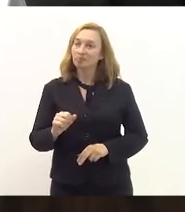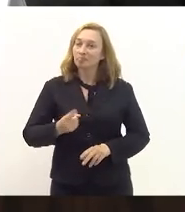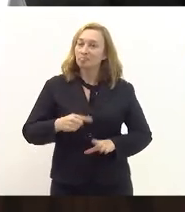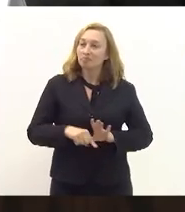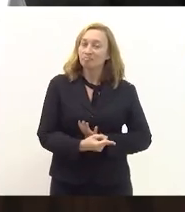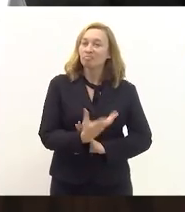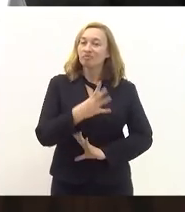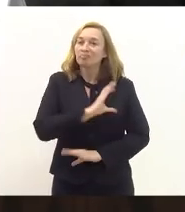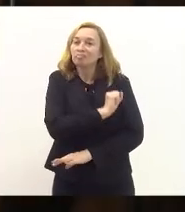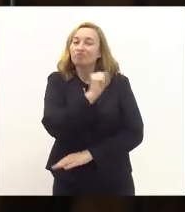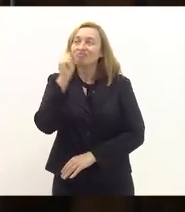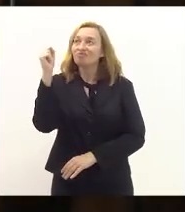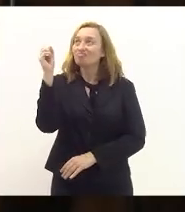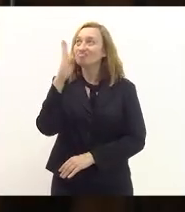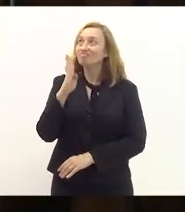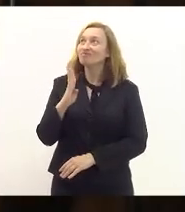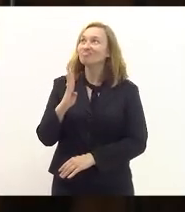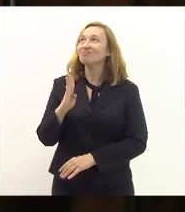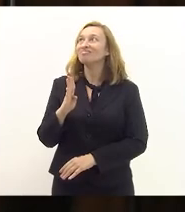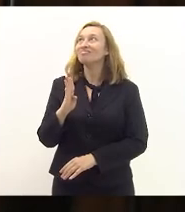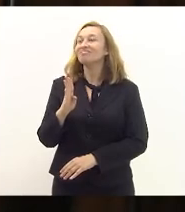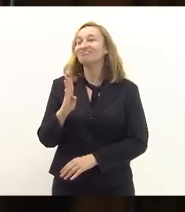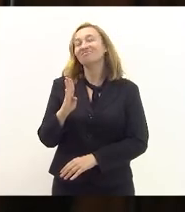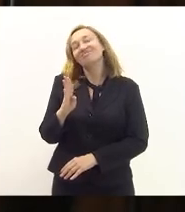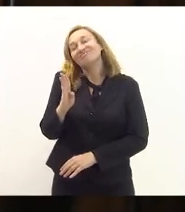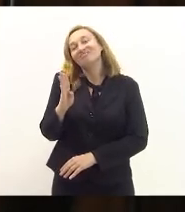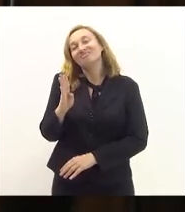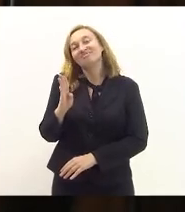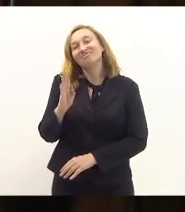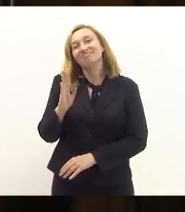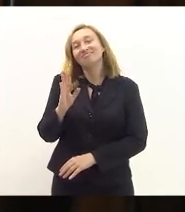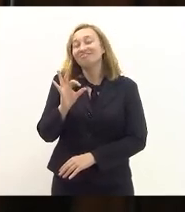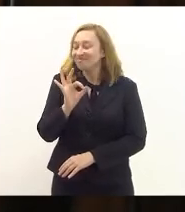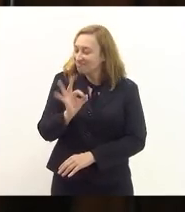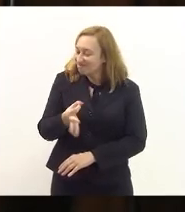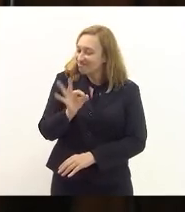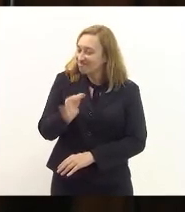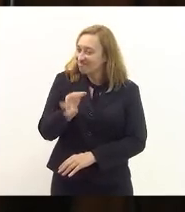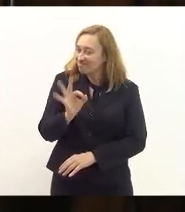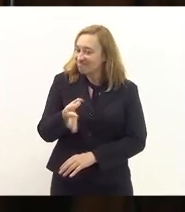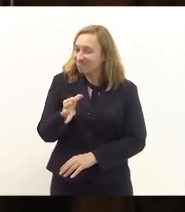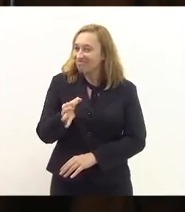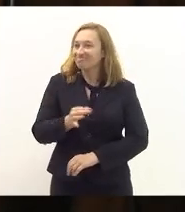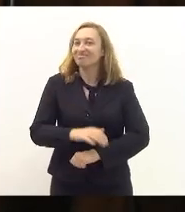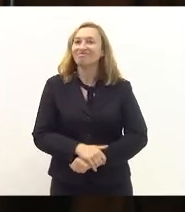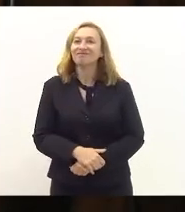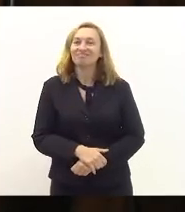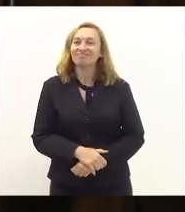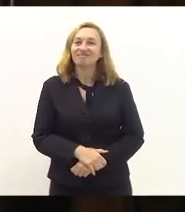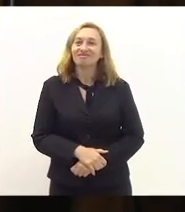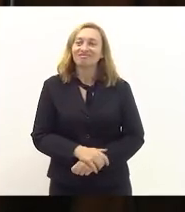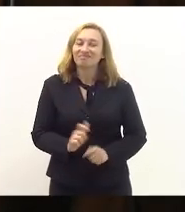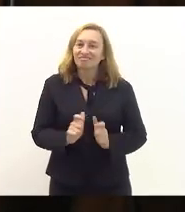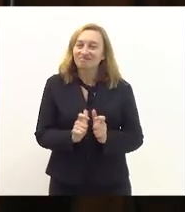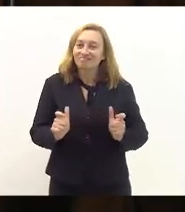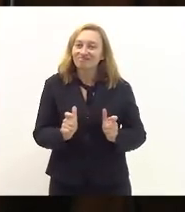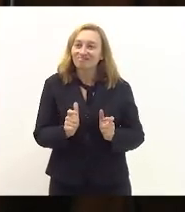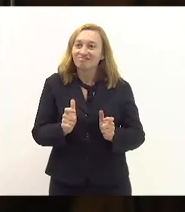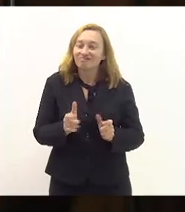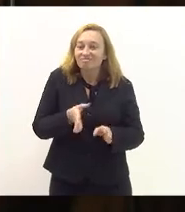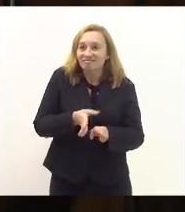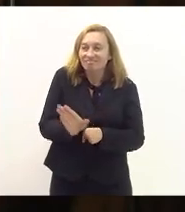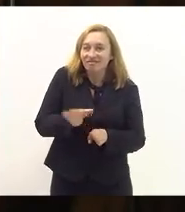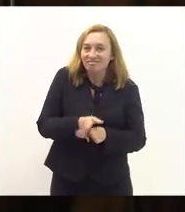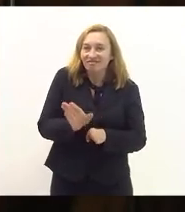amor ao Brasil, em função, Carlito, certamente, dessa grande orientação do fio